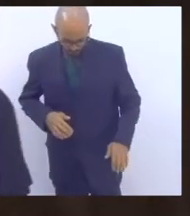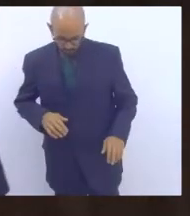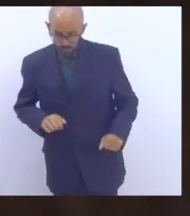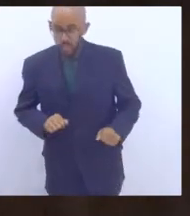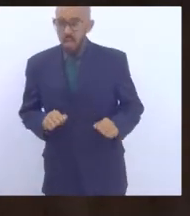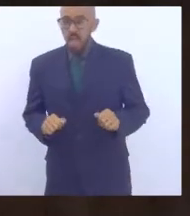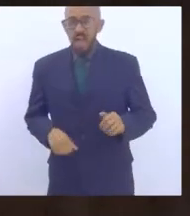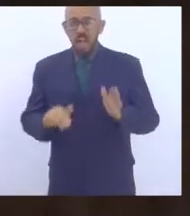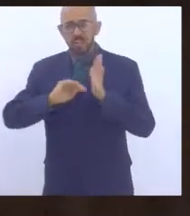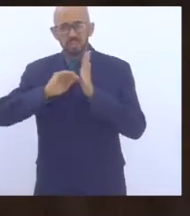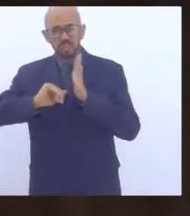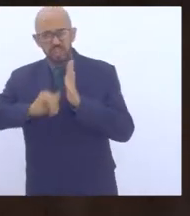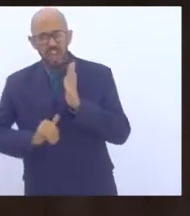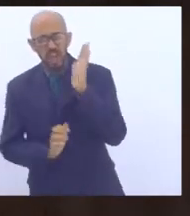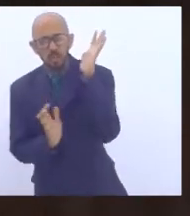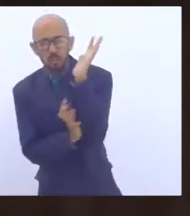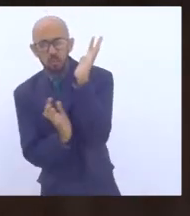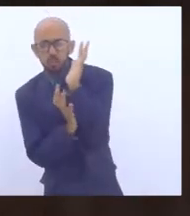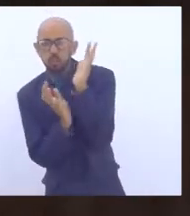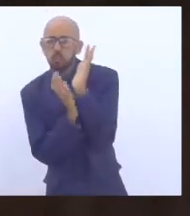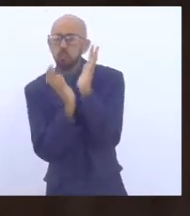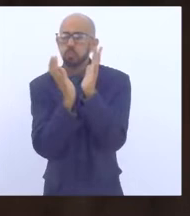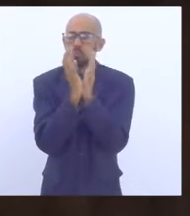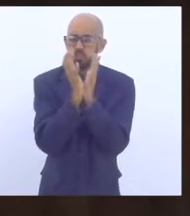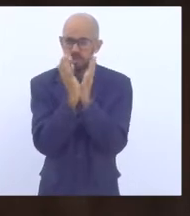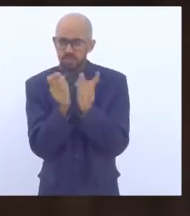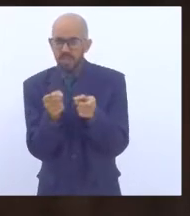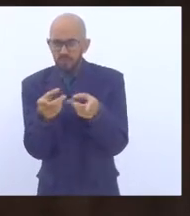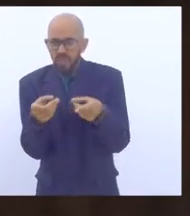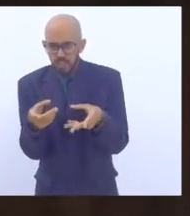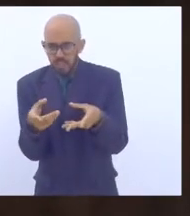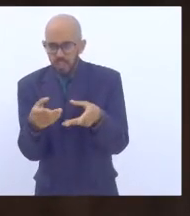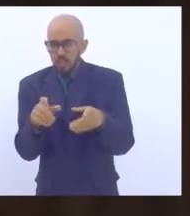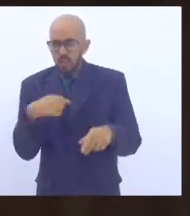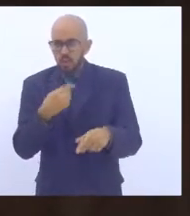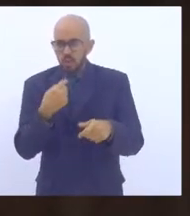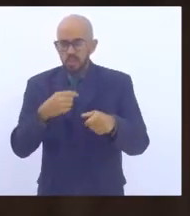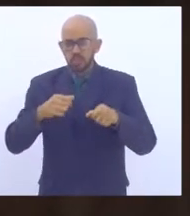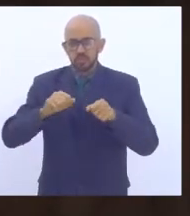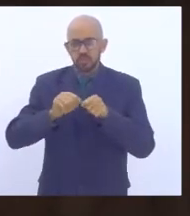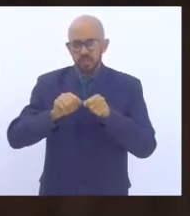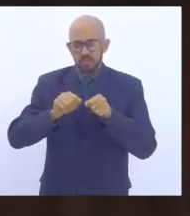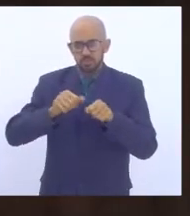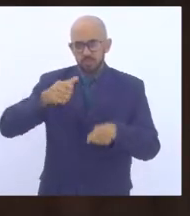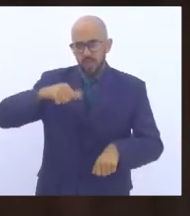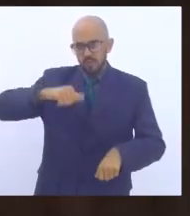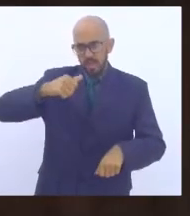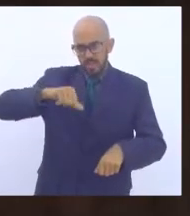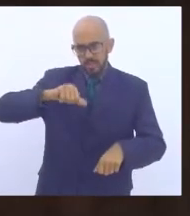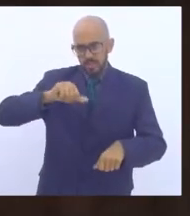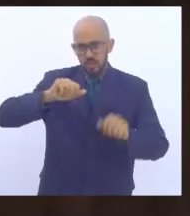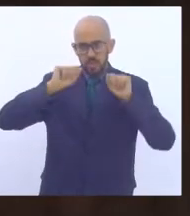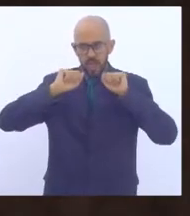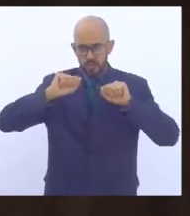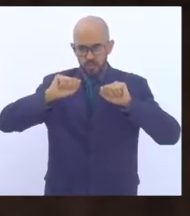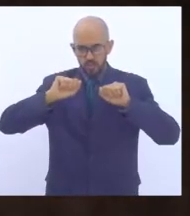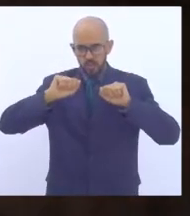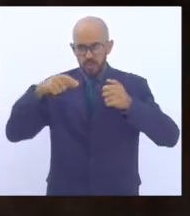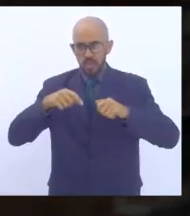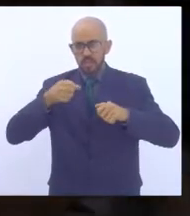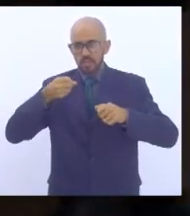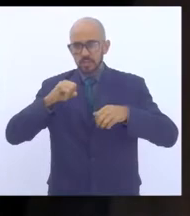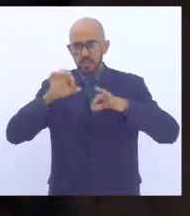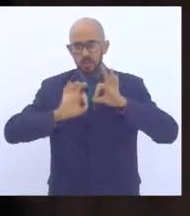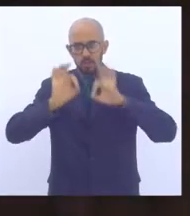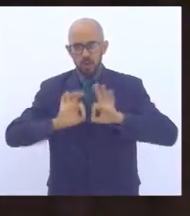desburocratizando o processo a gente fez uma análise com a nossa assessoria que a gente ficou em dúvida se o projeto Por ora apresentado